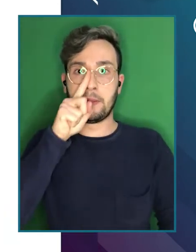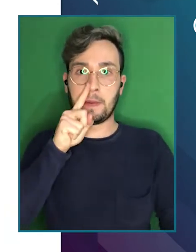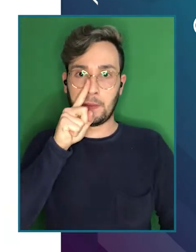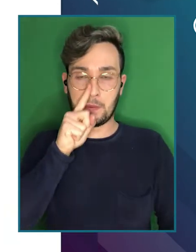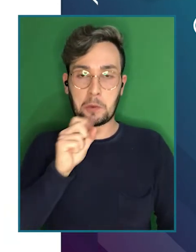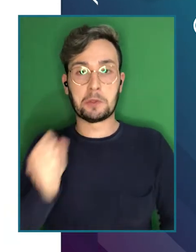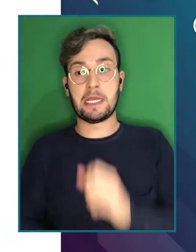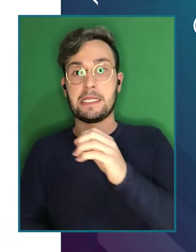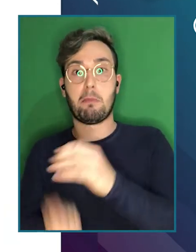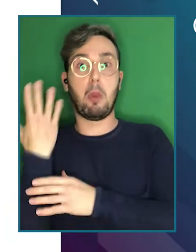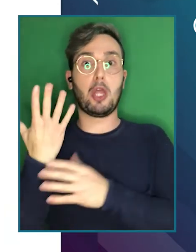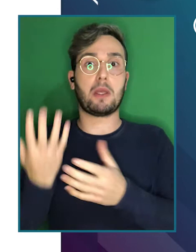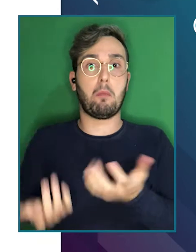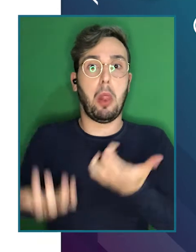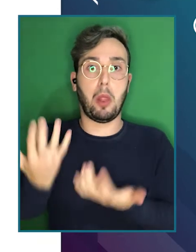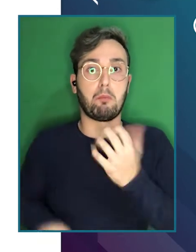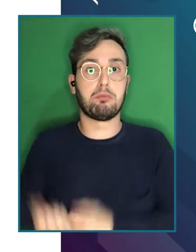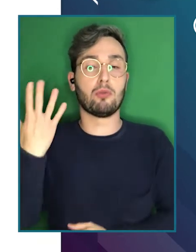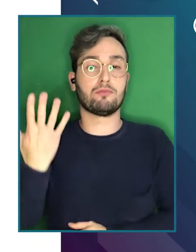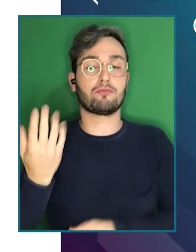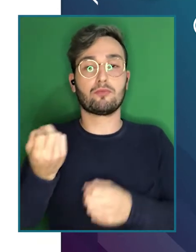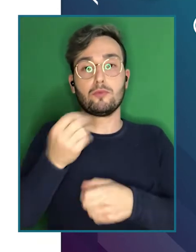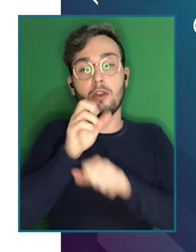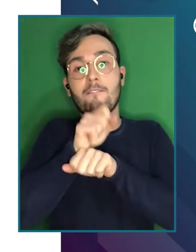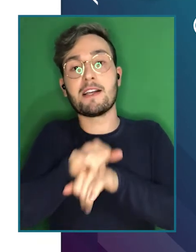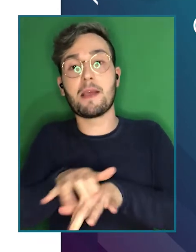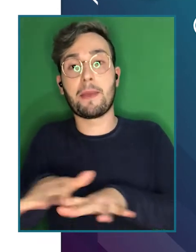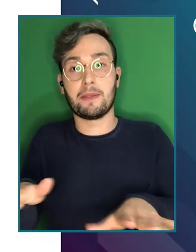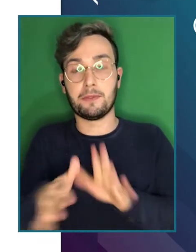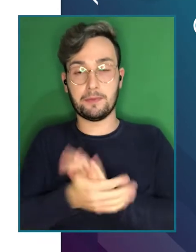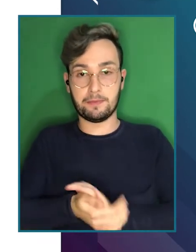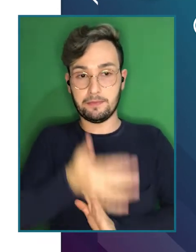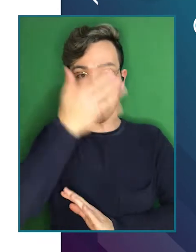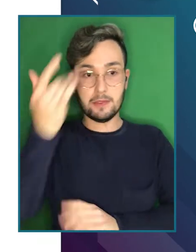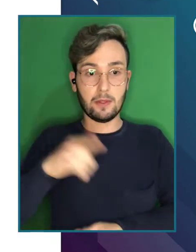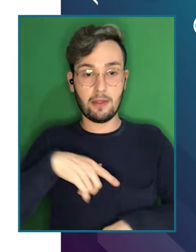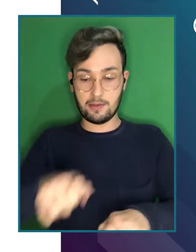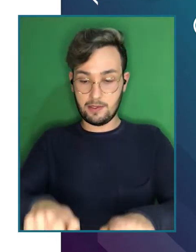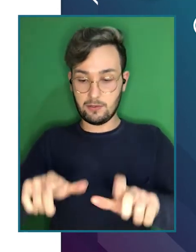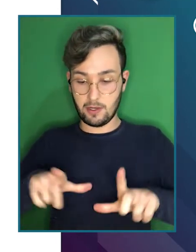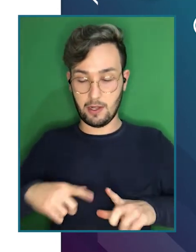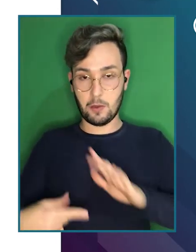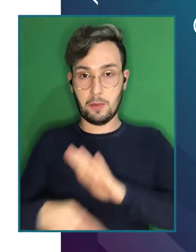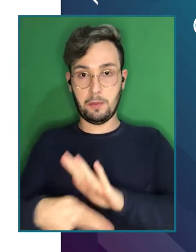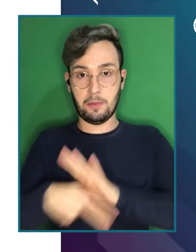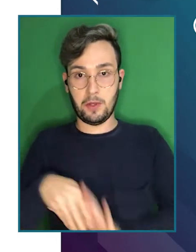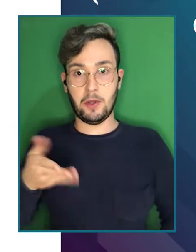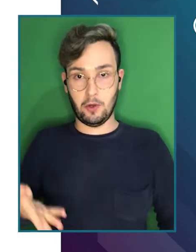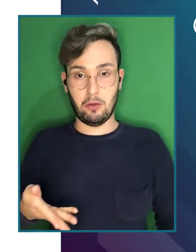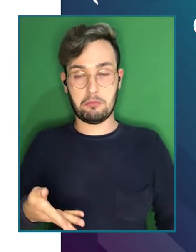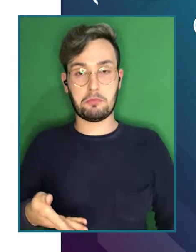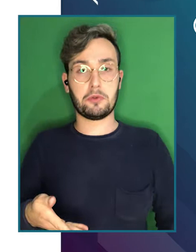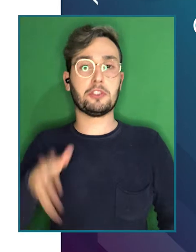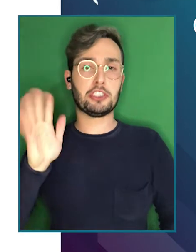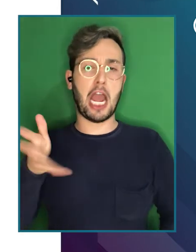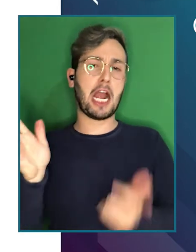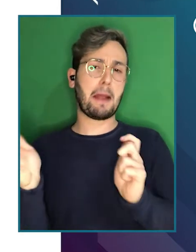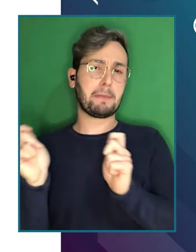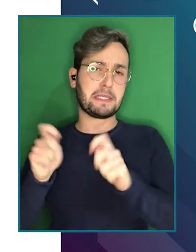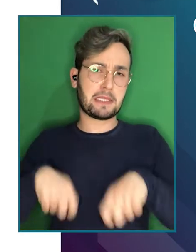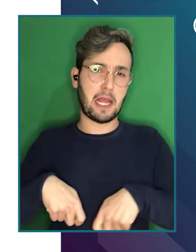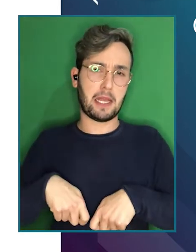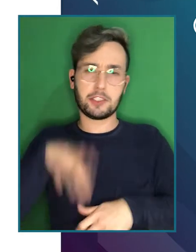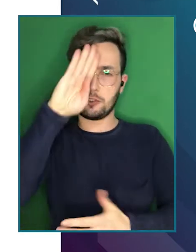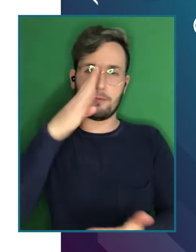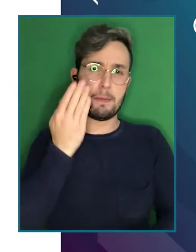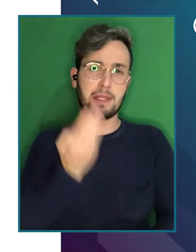problemas graves, como explosões e vazamentos. Uma pessoa certificada na inspeção que executa está plenamente